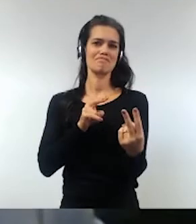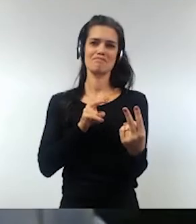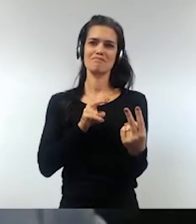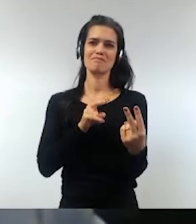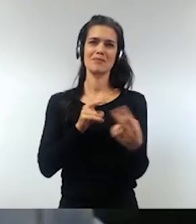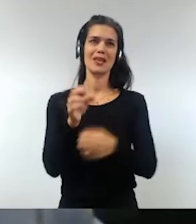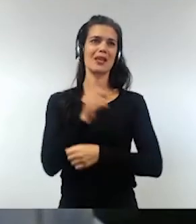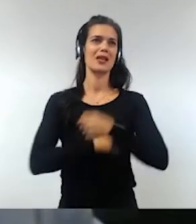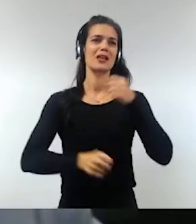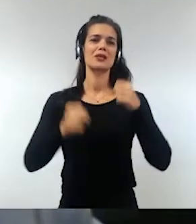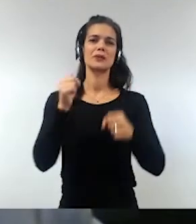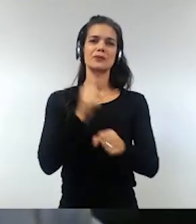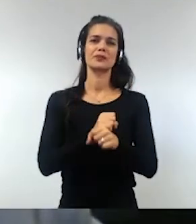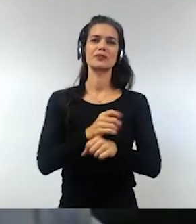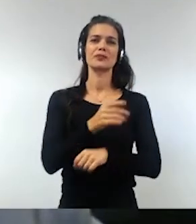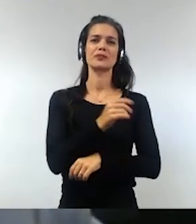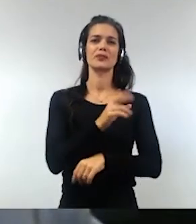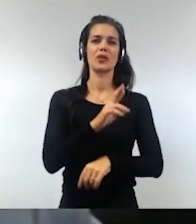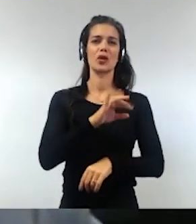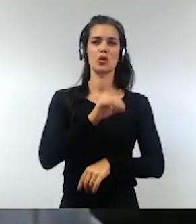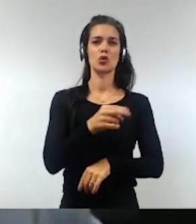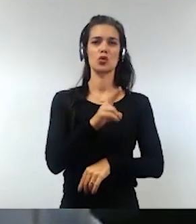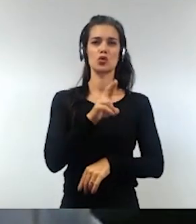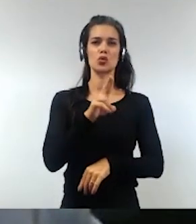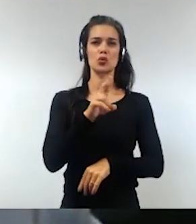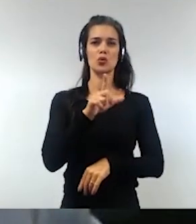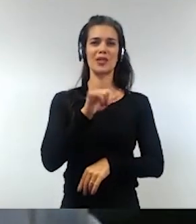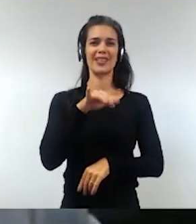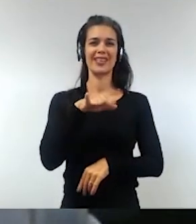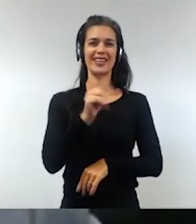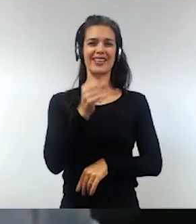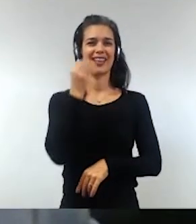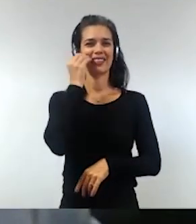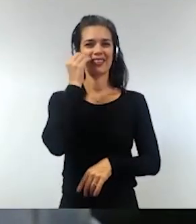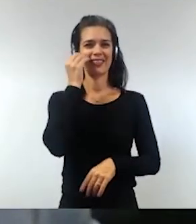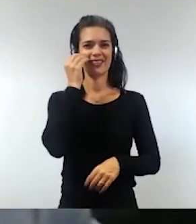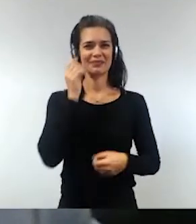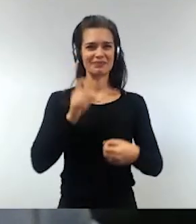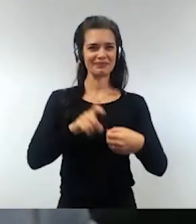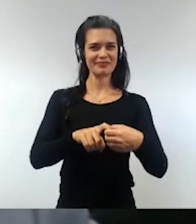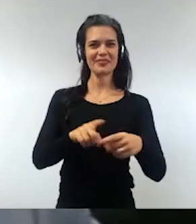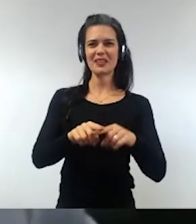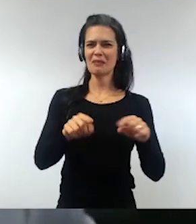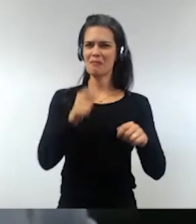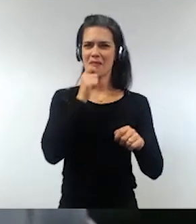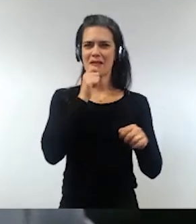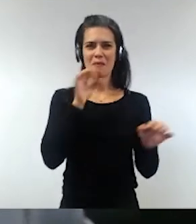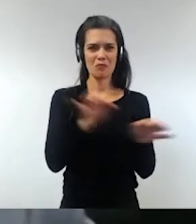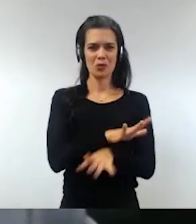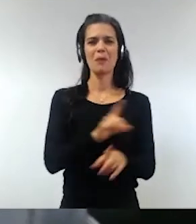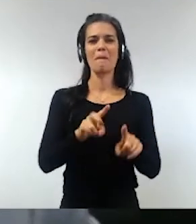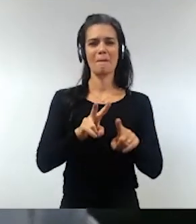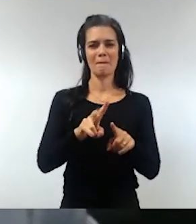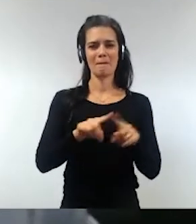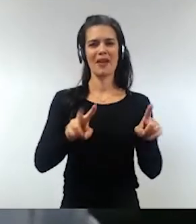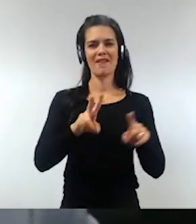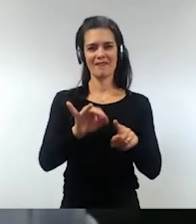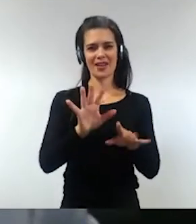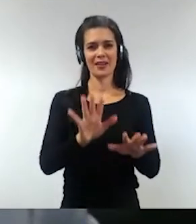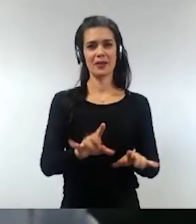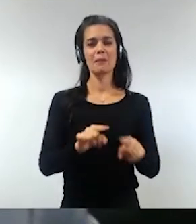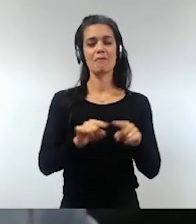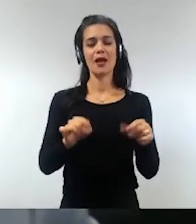ano passado, a doutora Juliana esteve aqui para tentar fazer uma parceria, que até agora não foi firmada, mas se Deus quiser, em breve. Mas aí, com